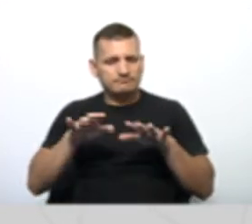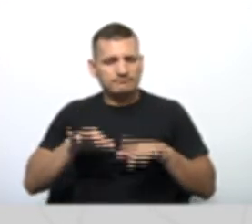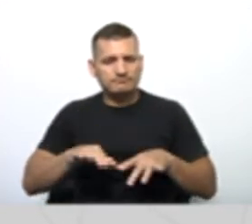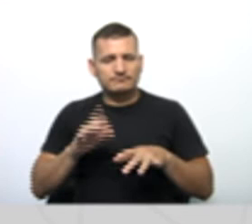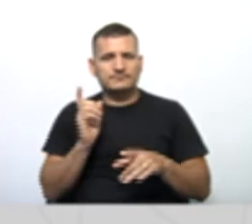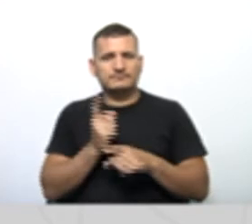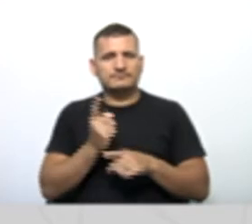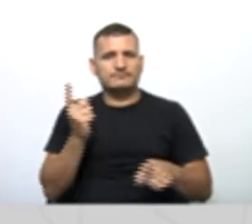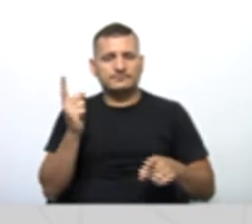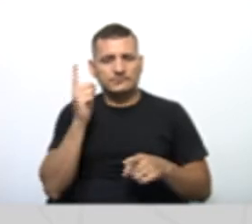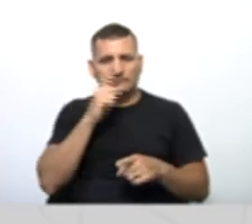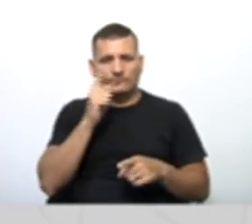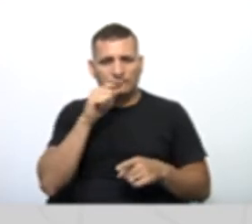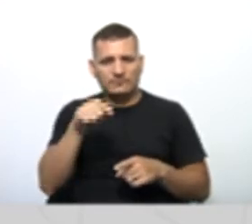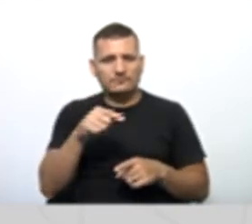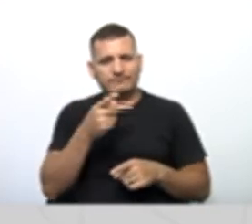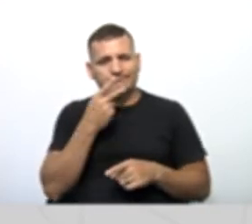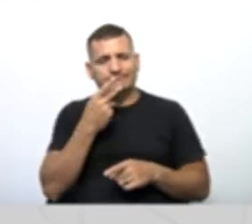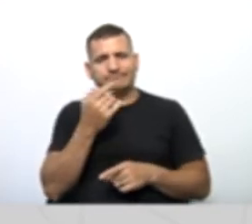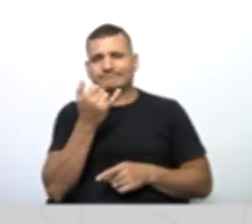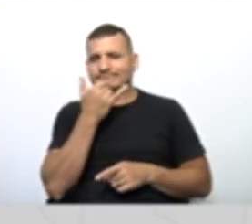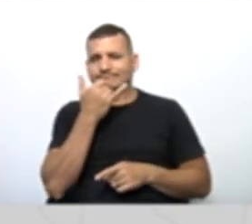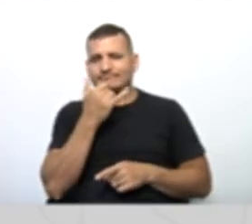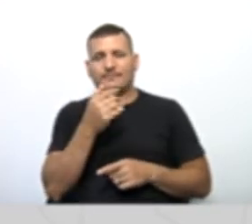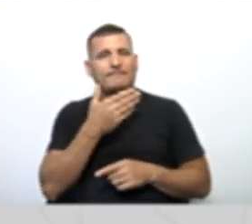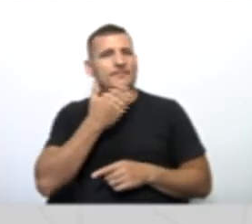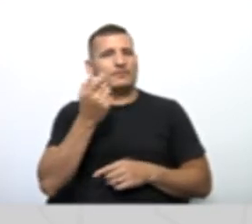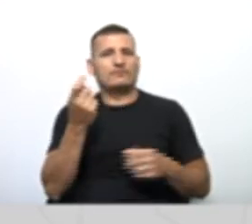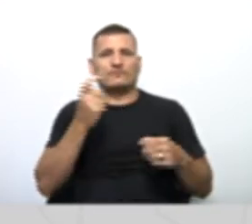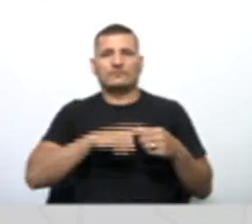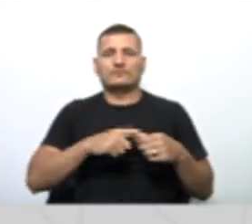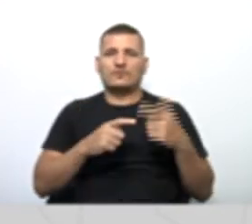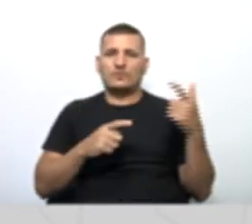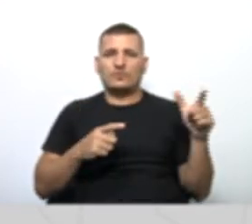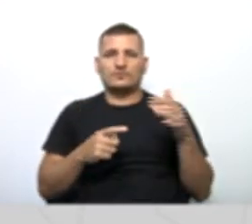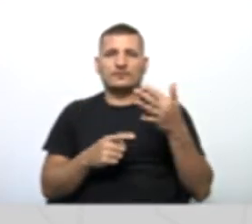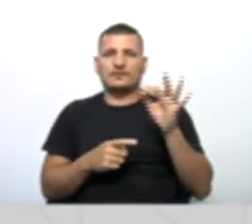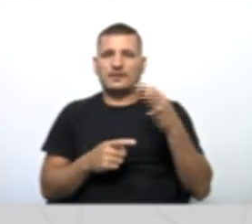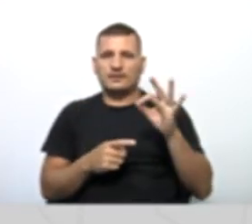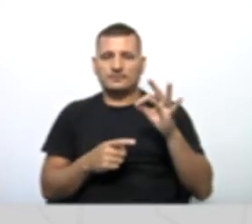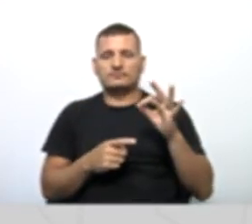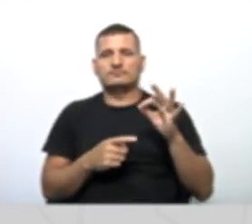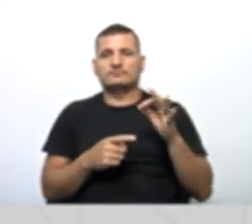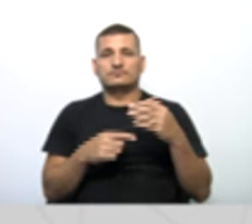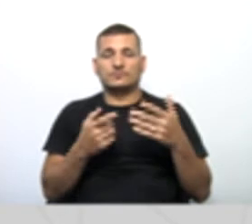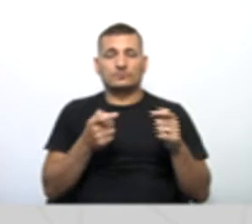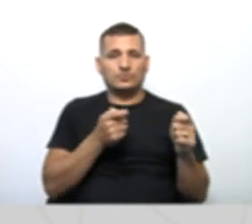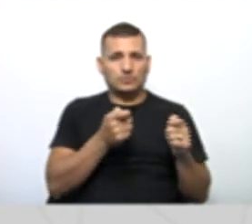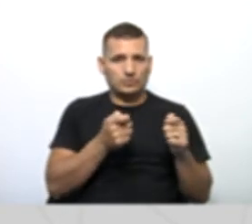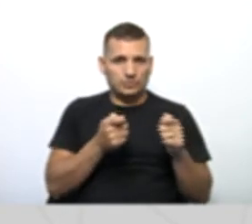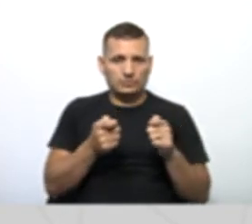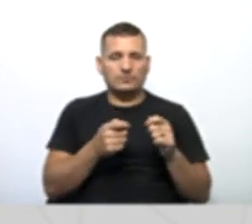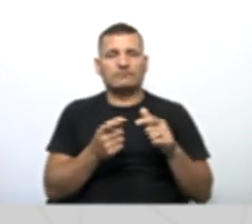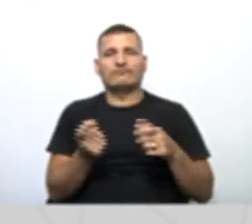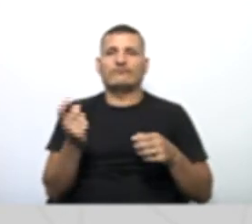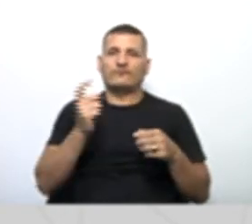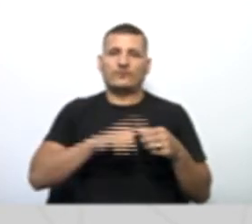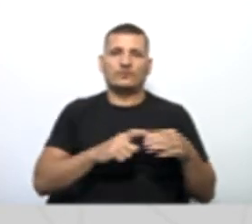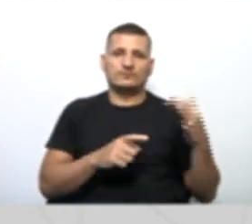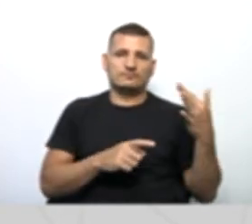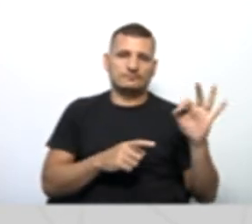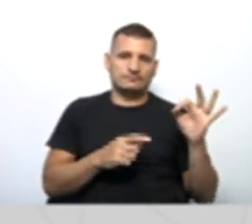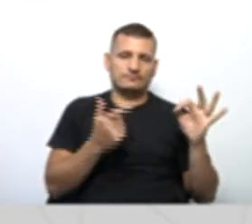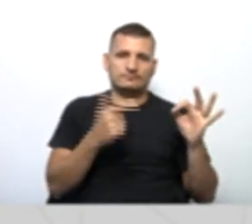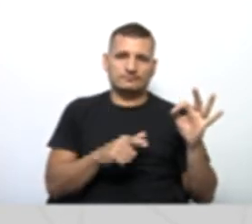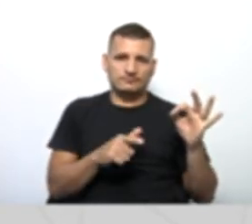que simplesmente falou, volta para o que estava antes, porque estava ruim. 10. Então, o quê? Com controle de versão, você volta para a versão 10 para a